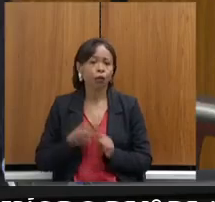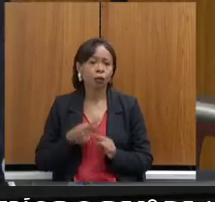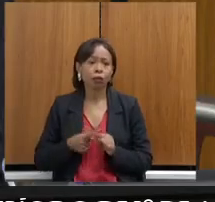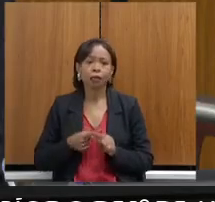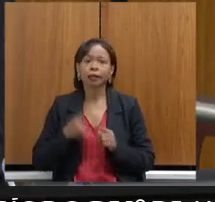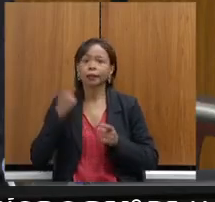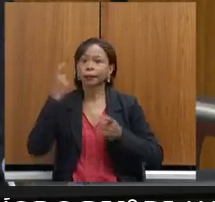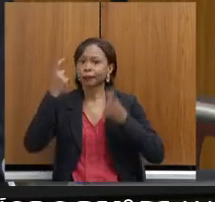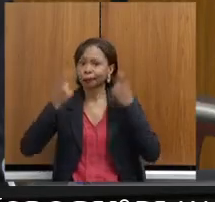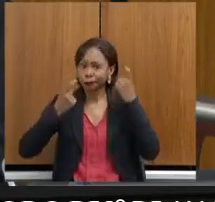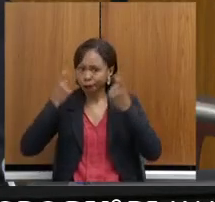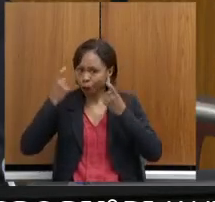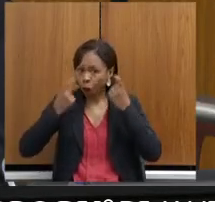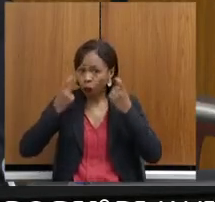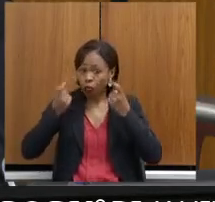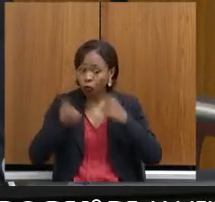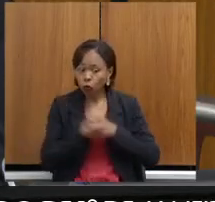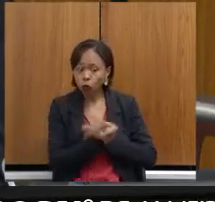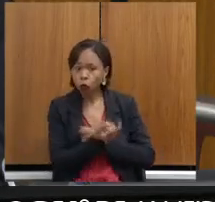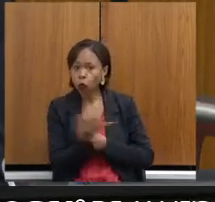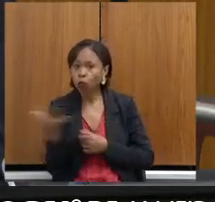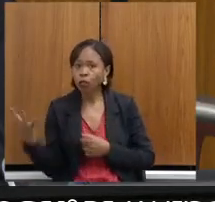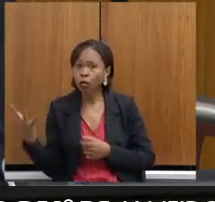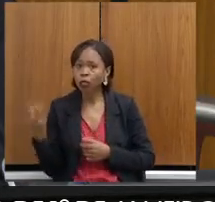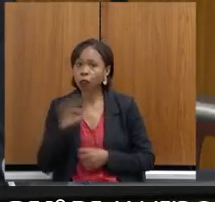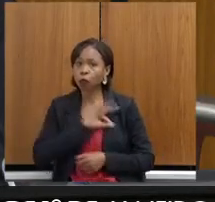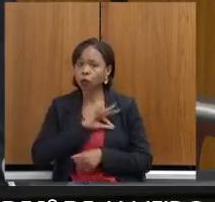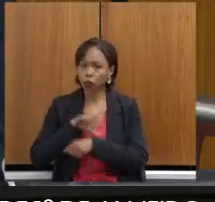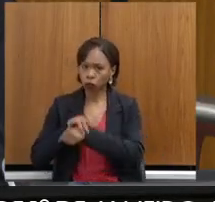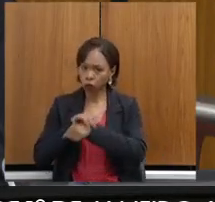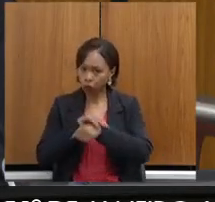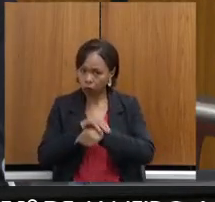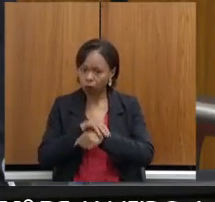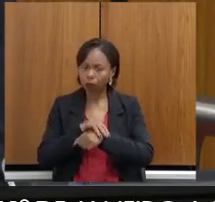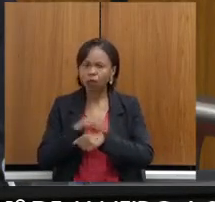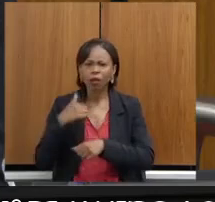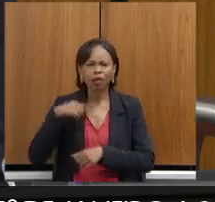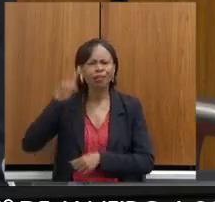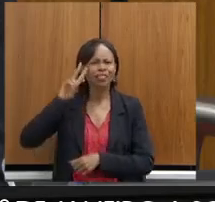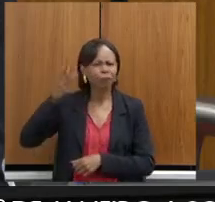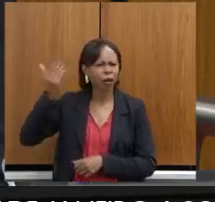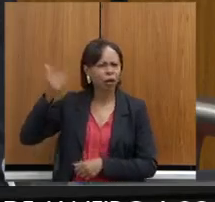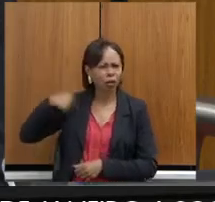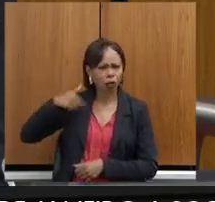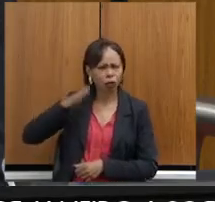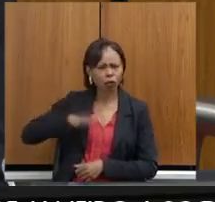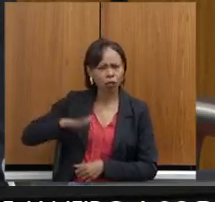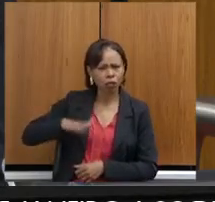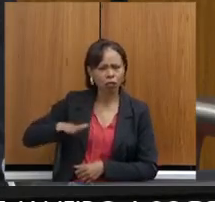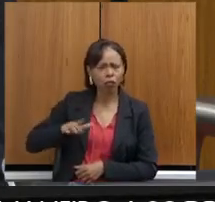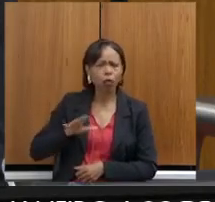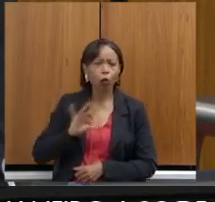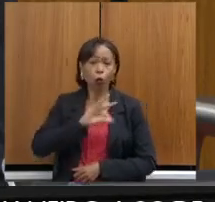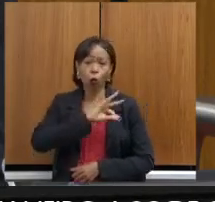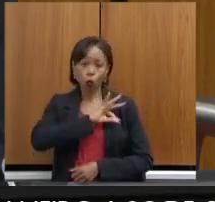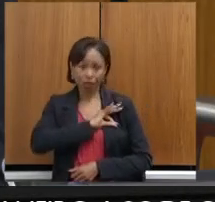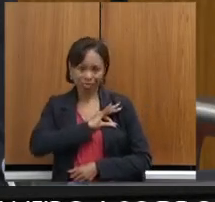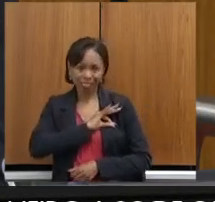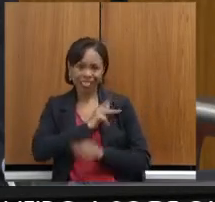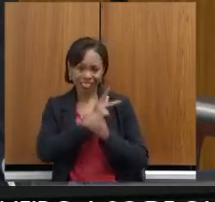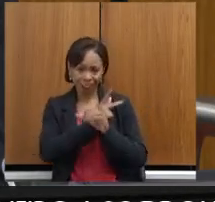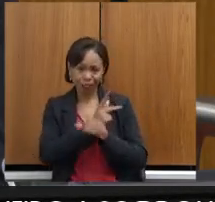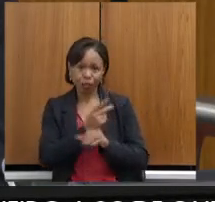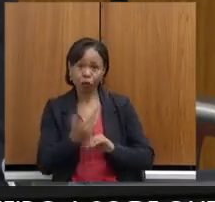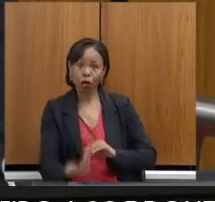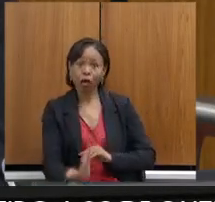preocupante né o dado é muito forte eu me lembro criança os policiais civis e eu na minha